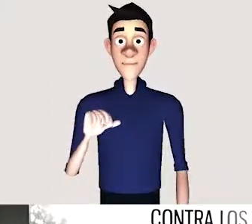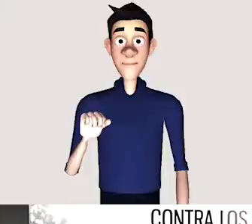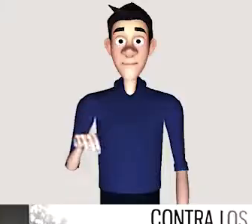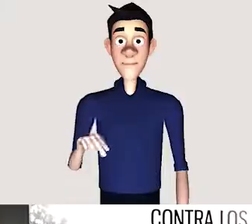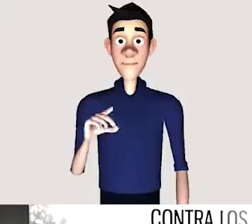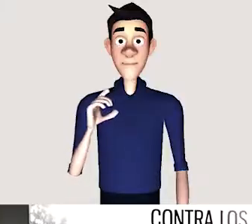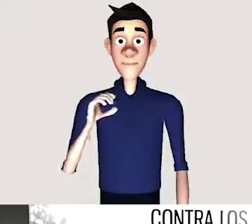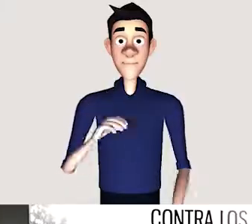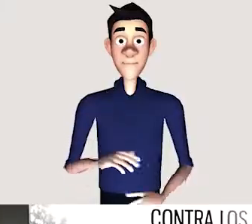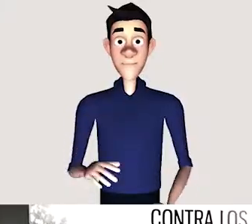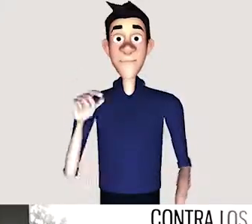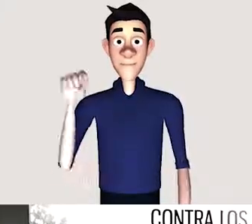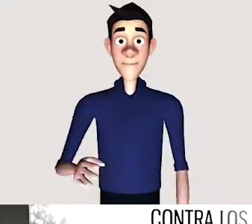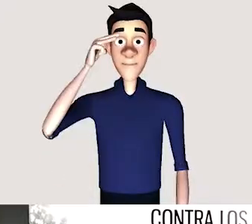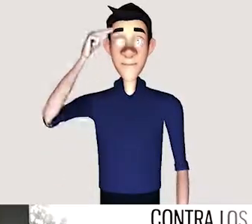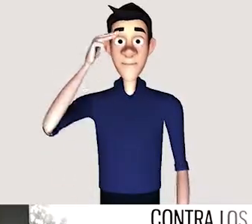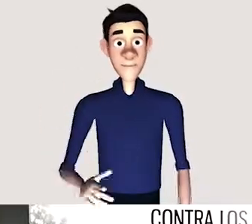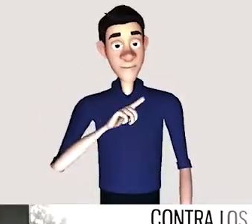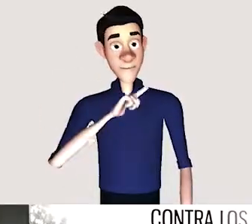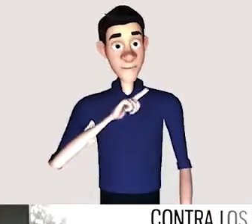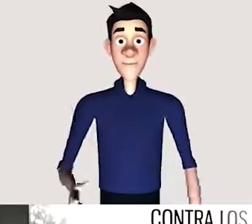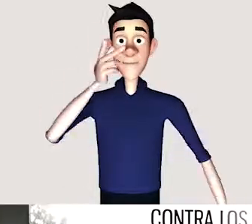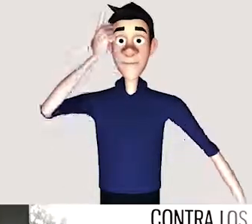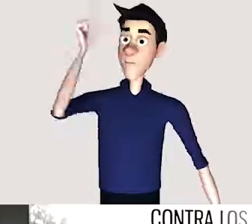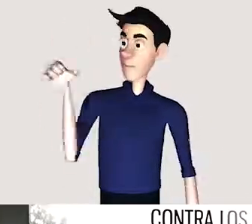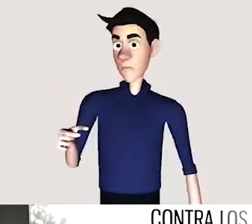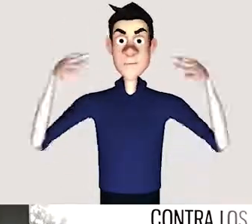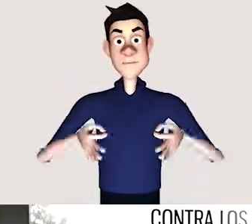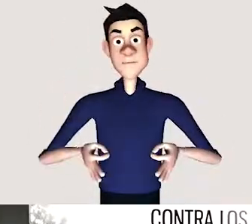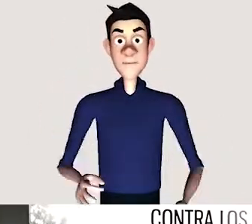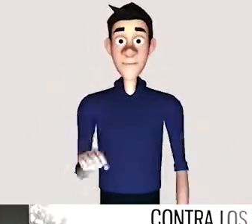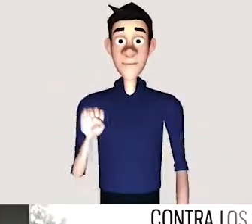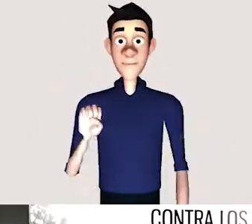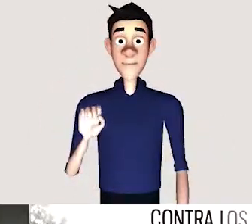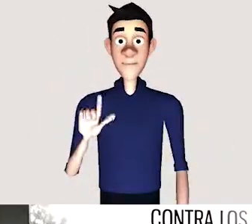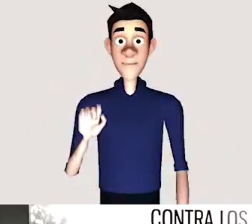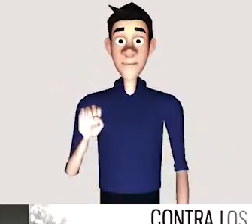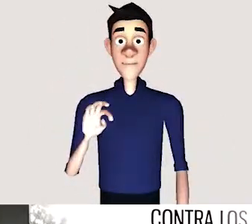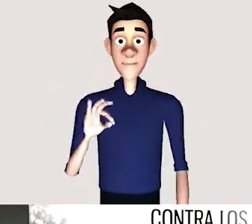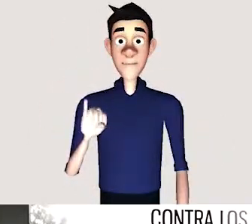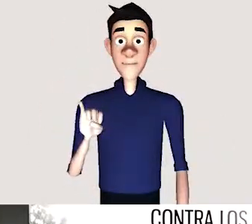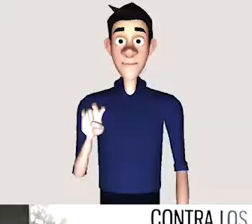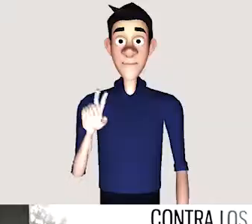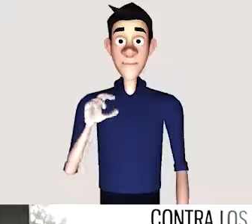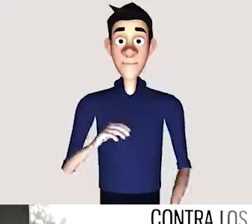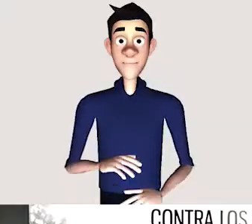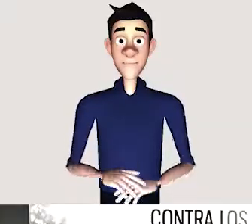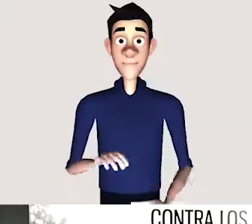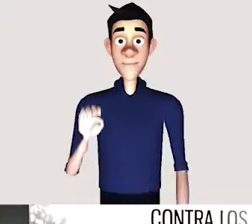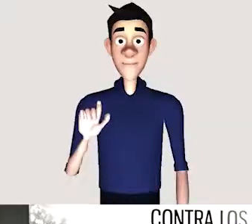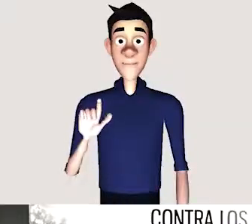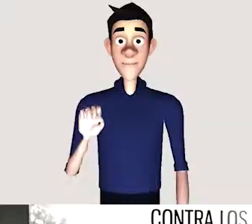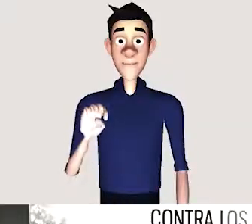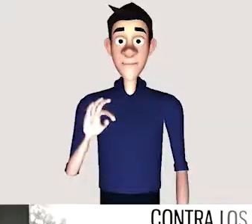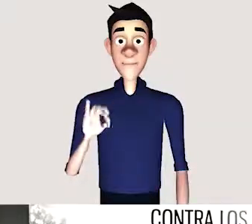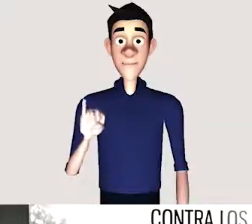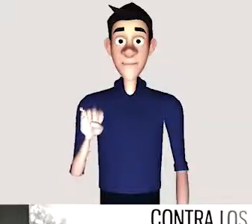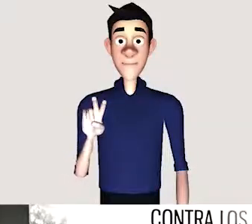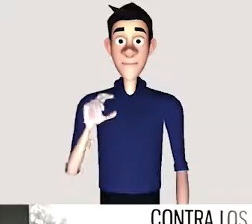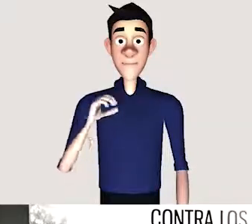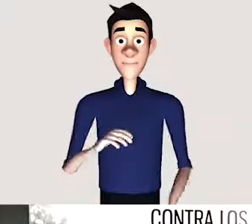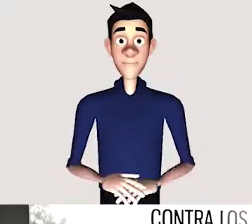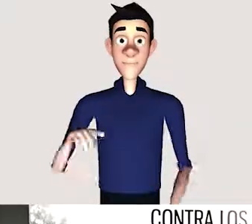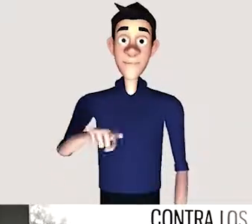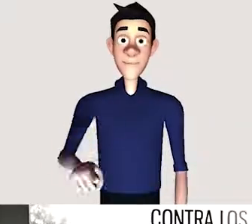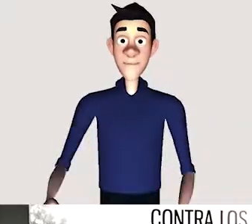A memória é utilizada para a produção política e pela atuação política. Nós não